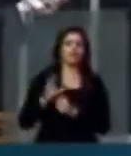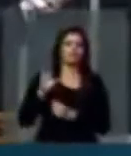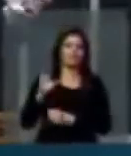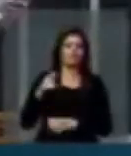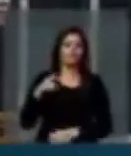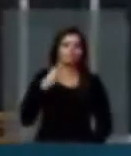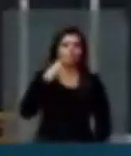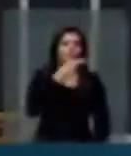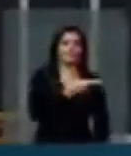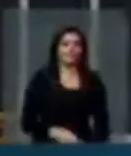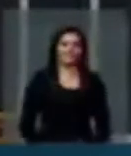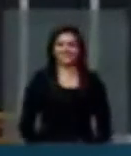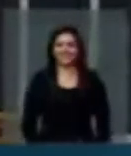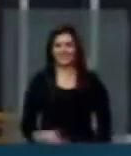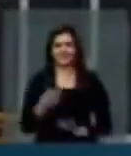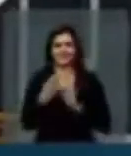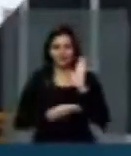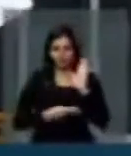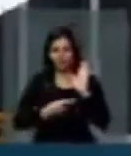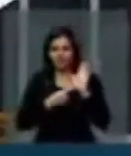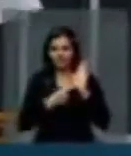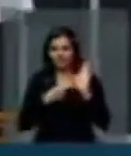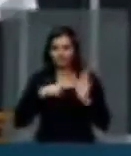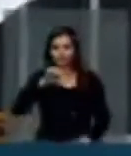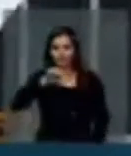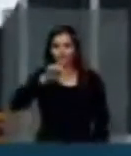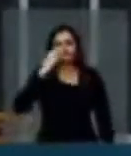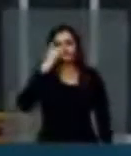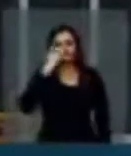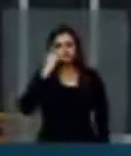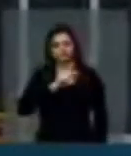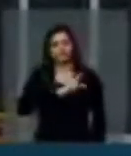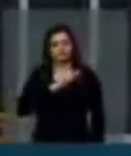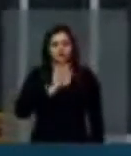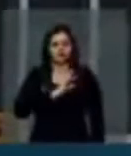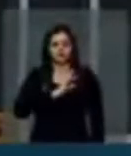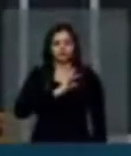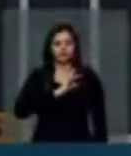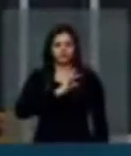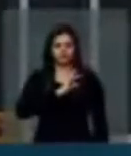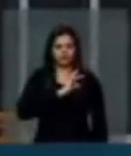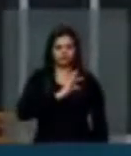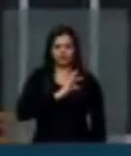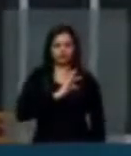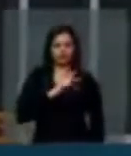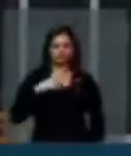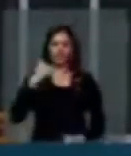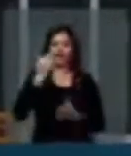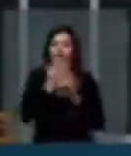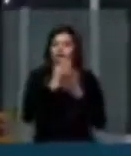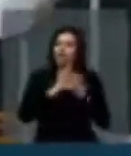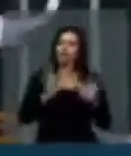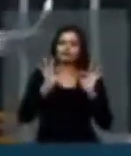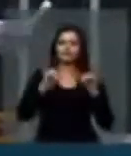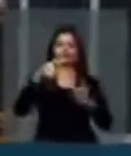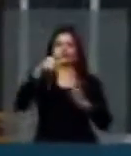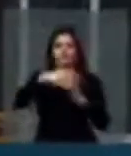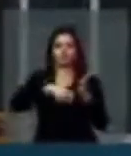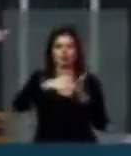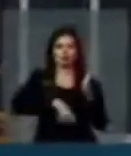eu falo de lá. O projeto de 9 deputados do PT para acabar com os impostos na cesta